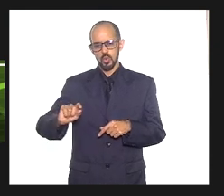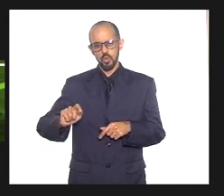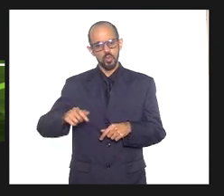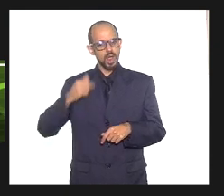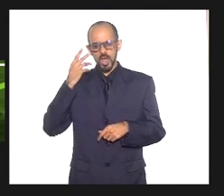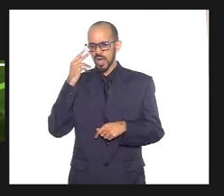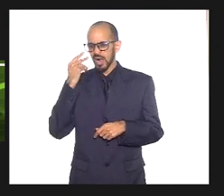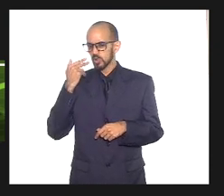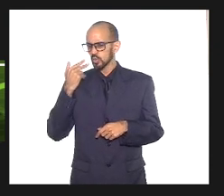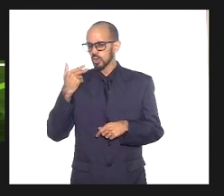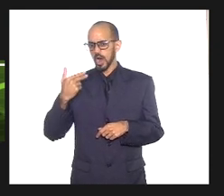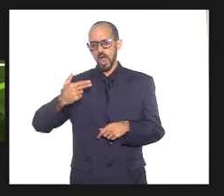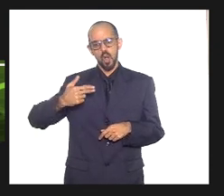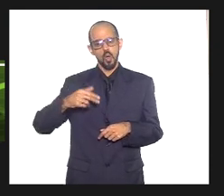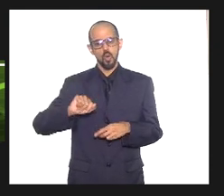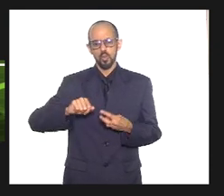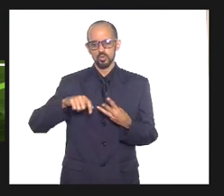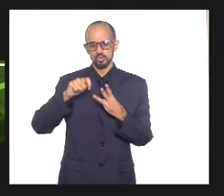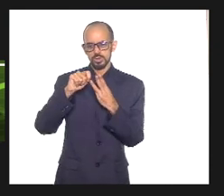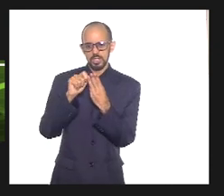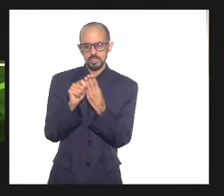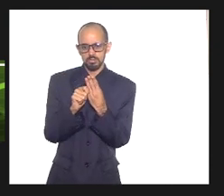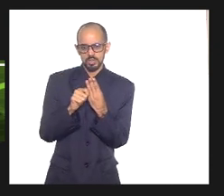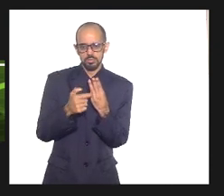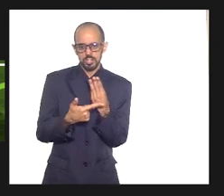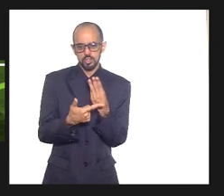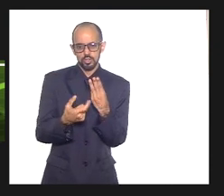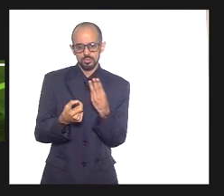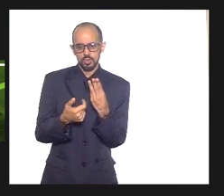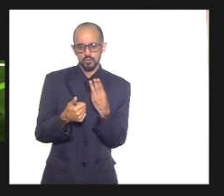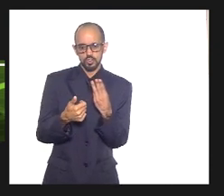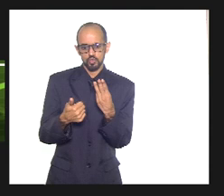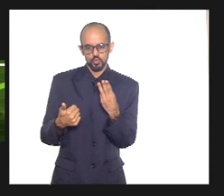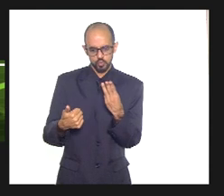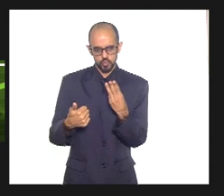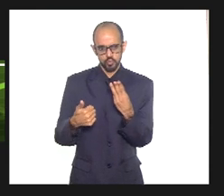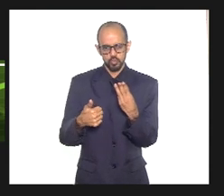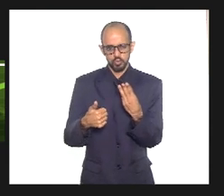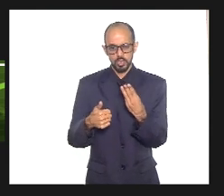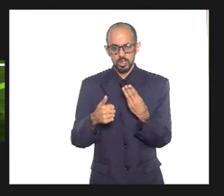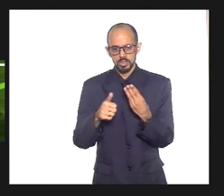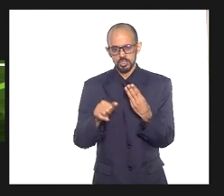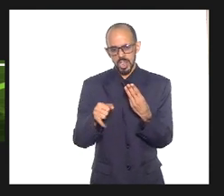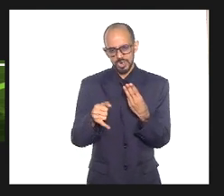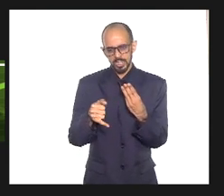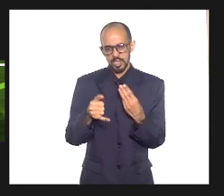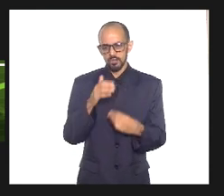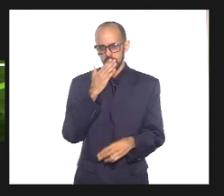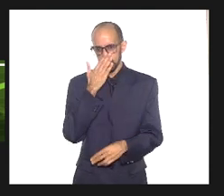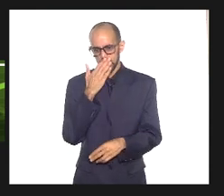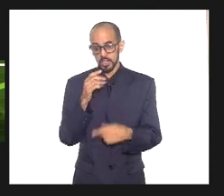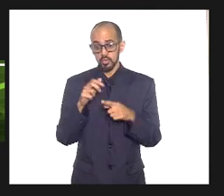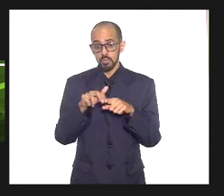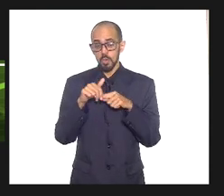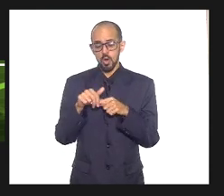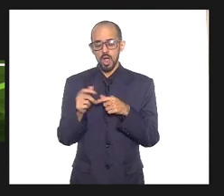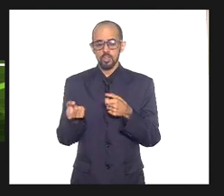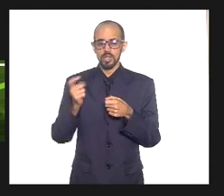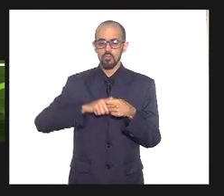natural, no primeiro trimestre, especialmente nos meses de janeiro e fevereiro, e também com o retorno da